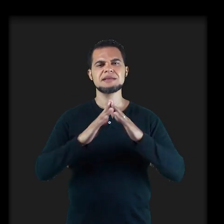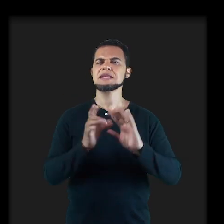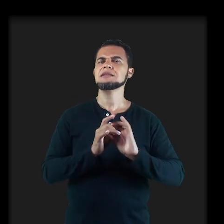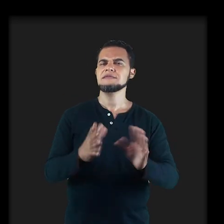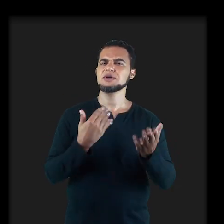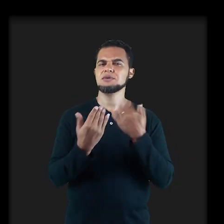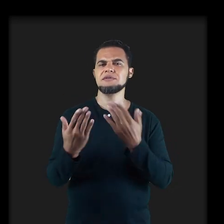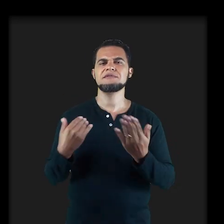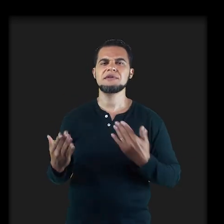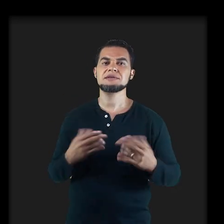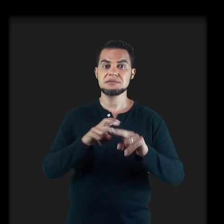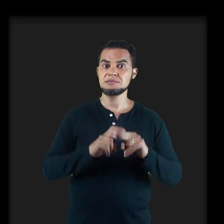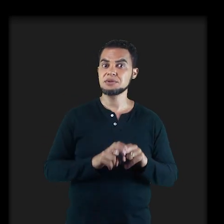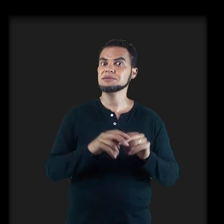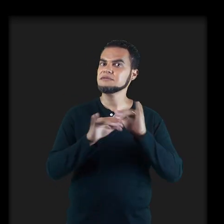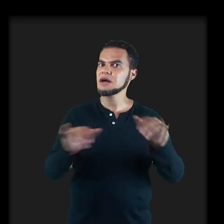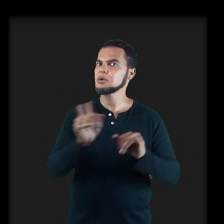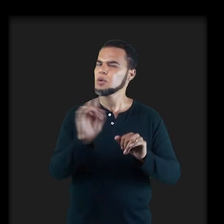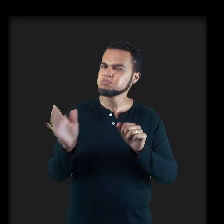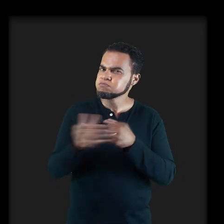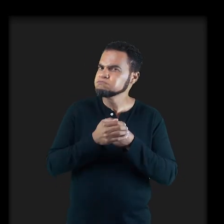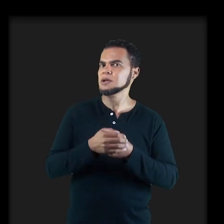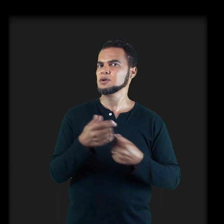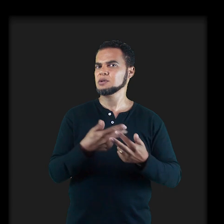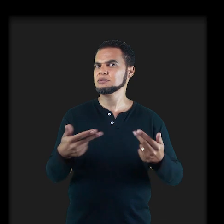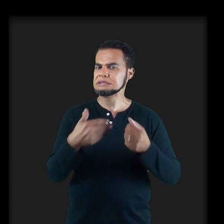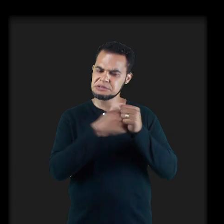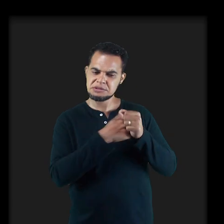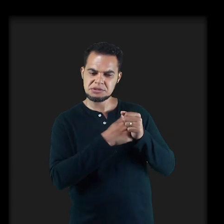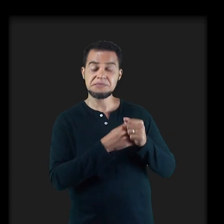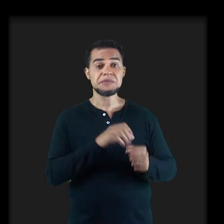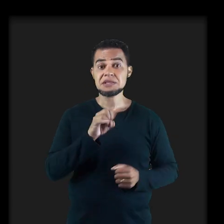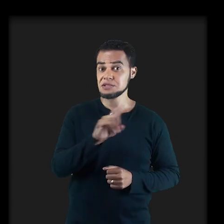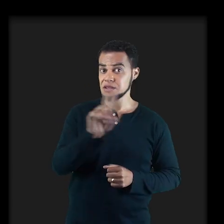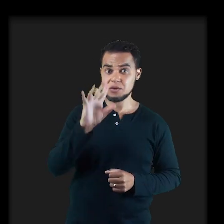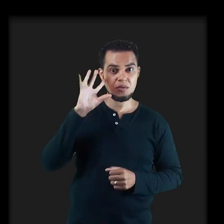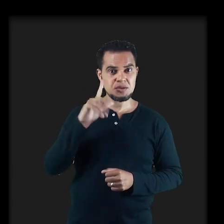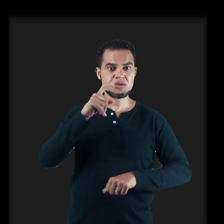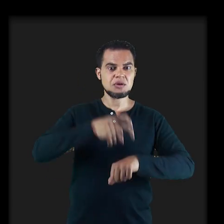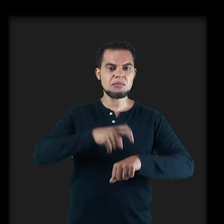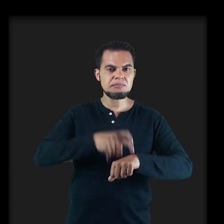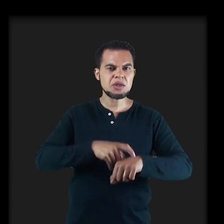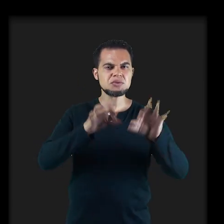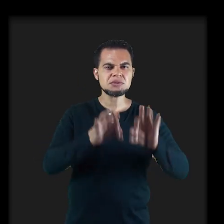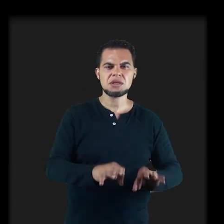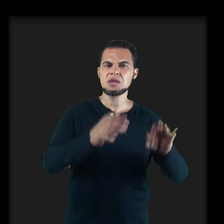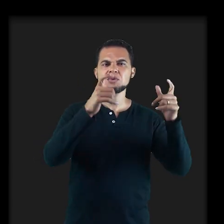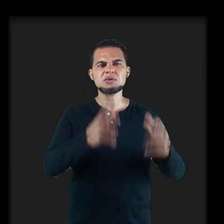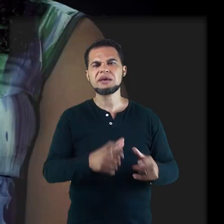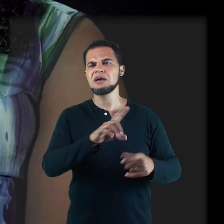casa, tenha essa conversa. Por isso que eu digo para vocês, não escondam nada de mim. Se não achar que aquele ali é o momento adequado,